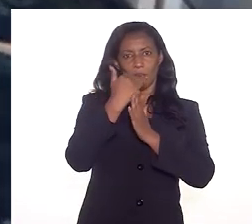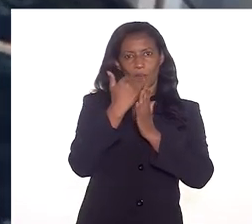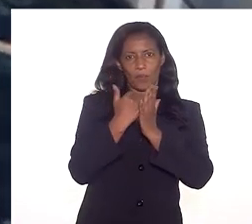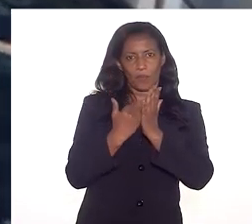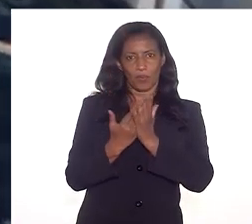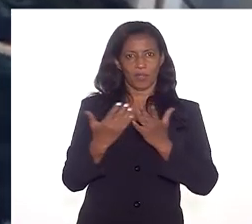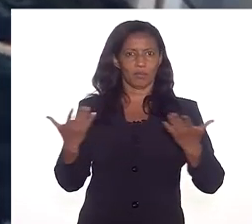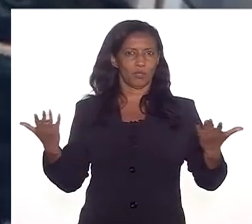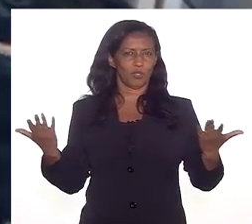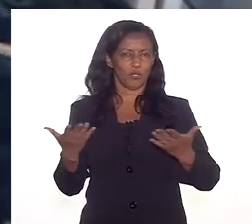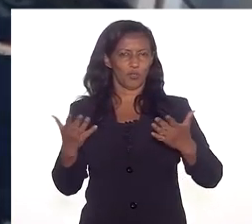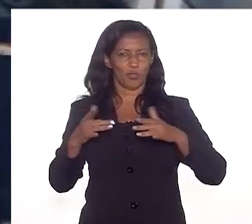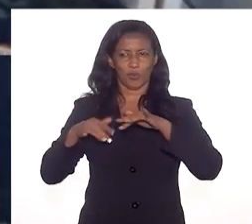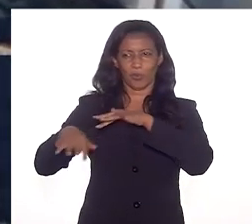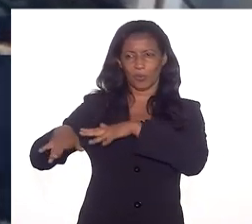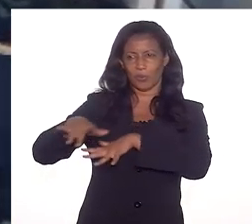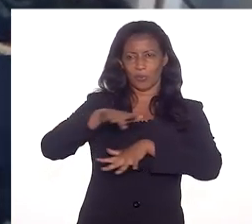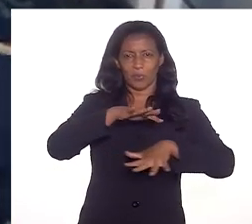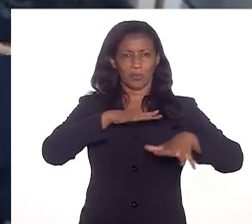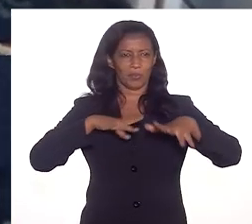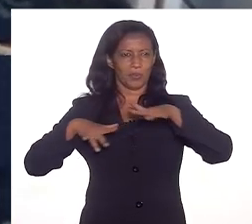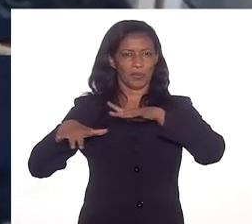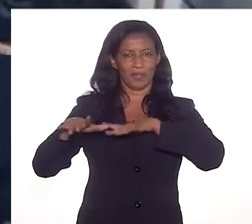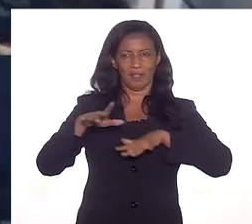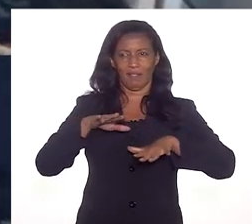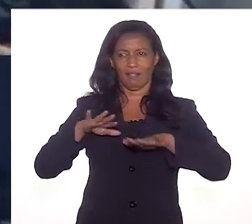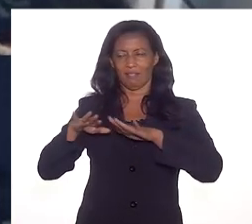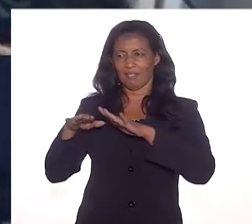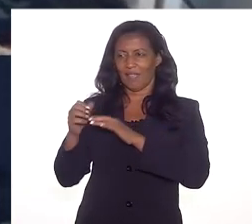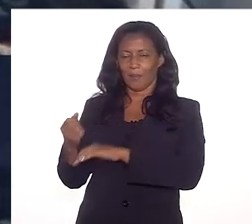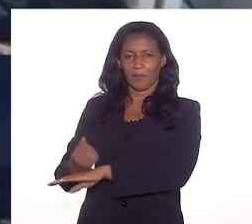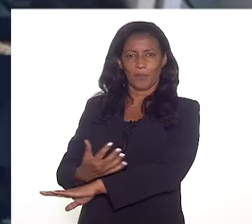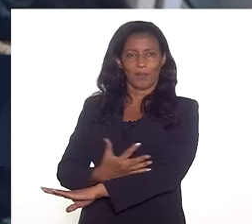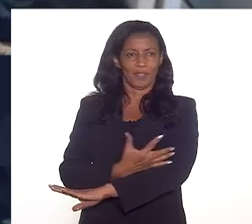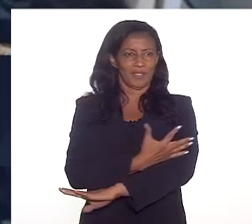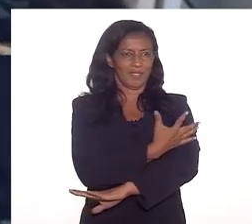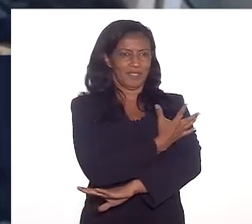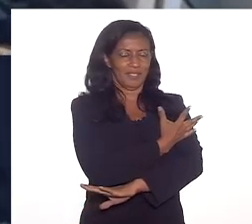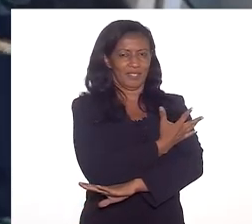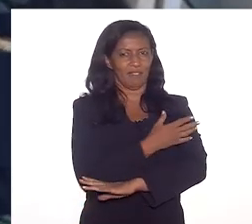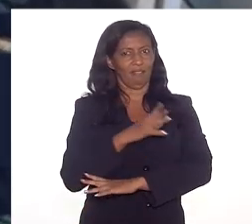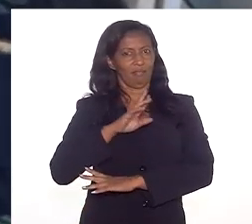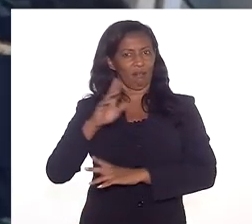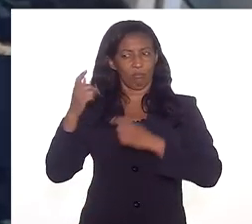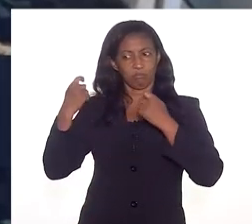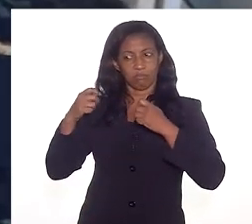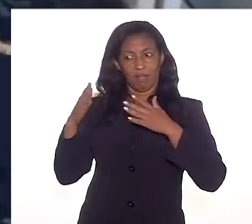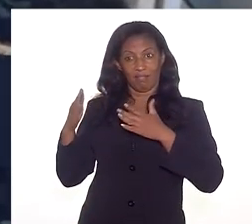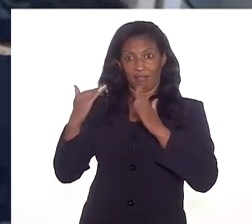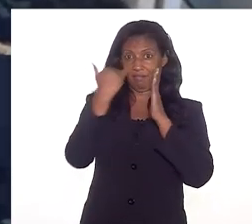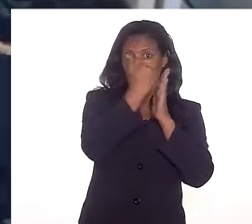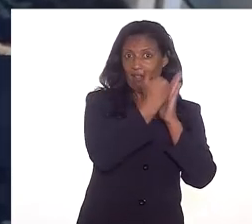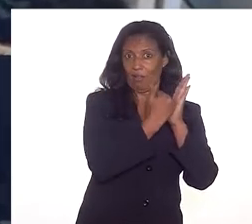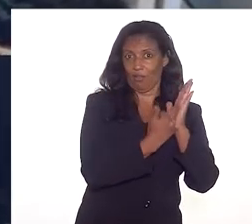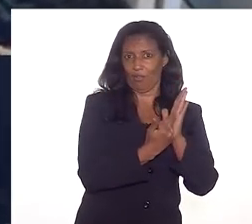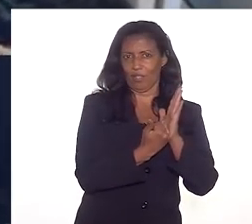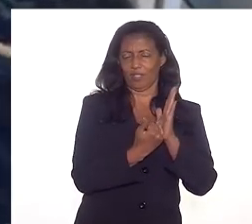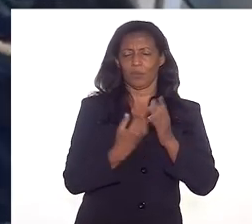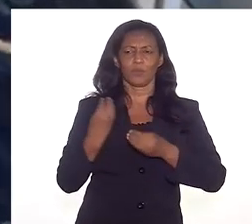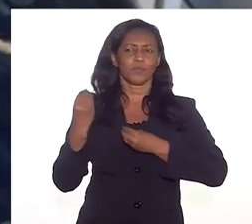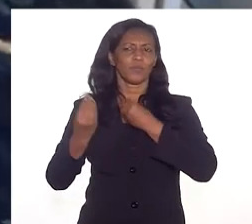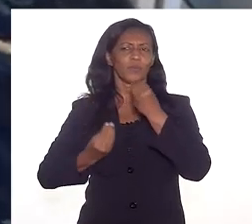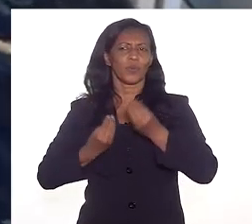Nosso programa de hoje vai trafegar entre os mundos da militância, da academia e da poesia, não necessariamente nessa